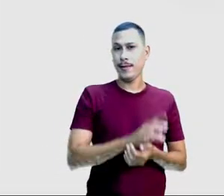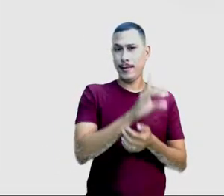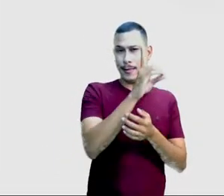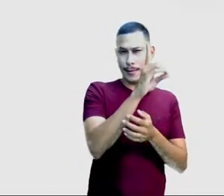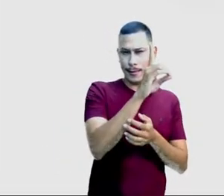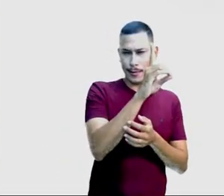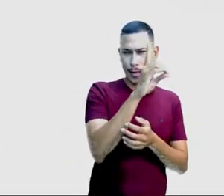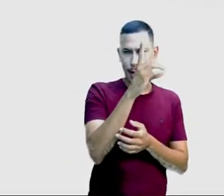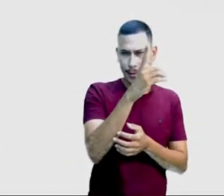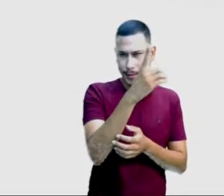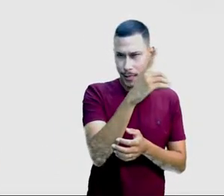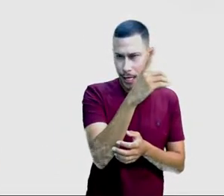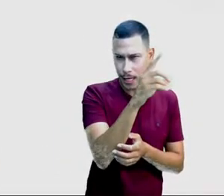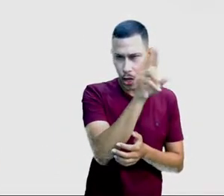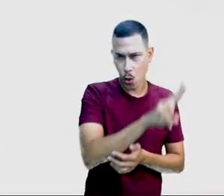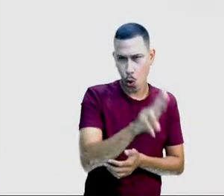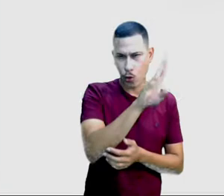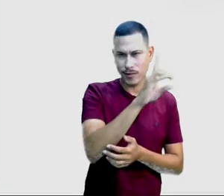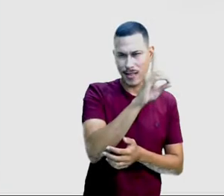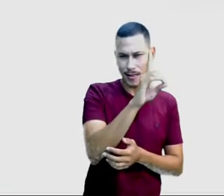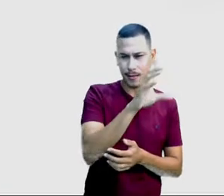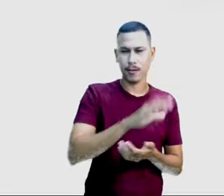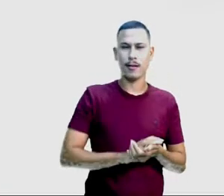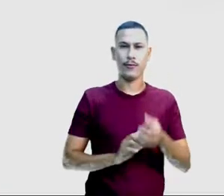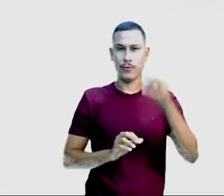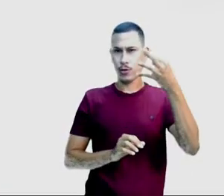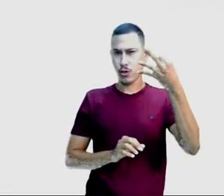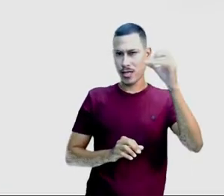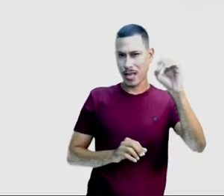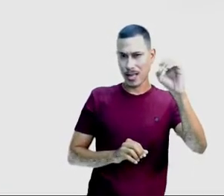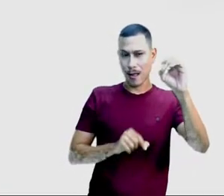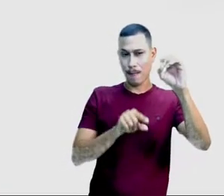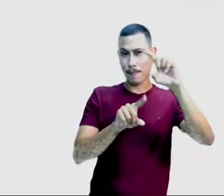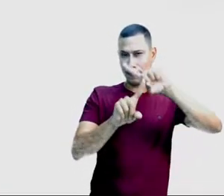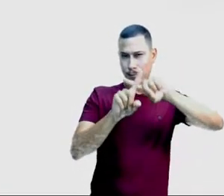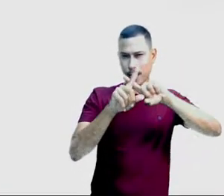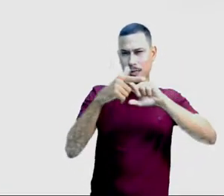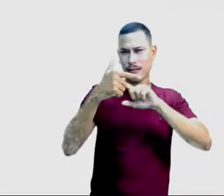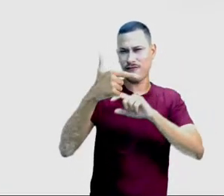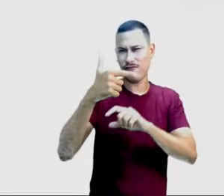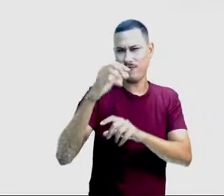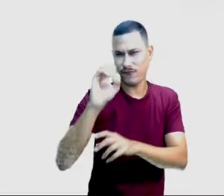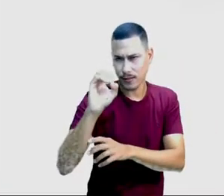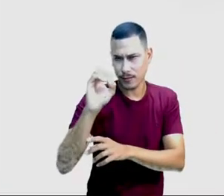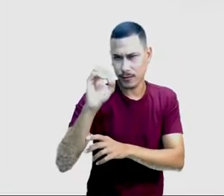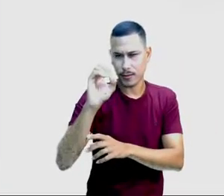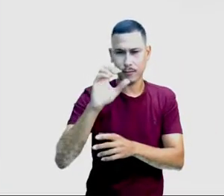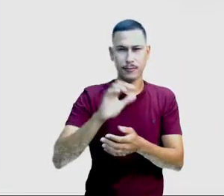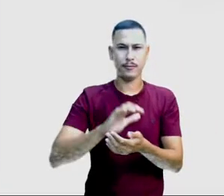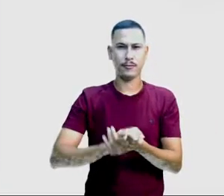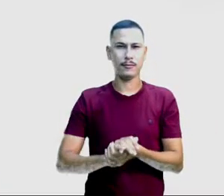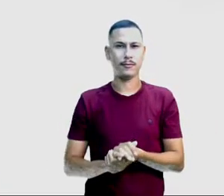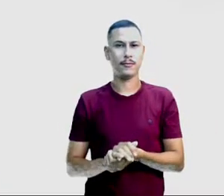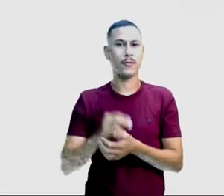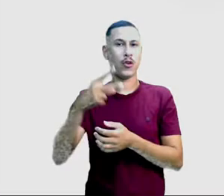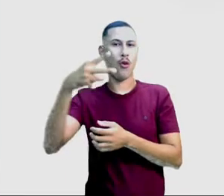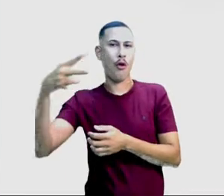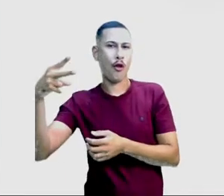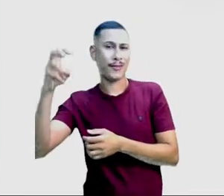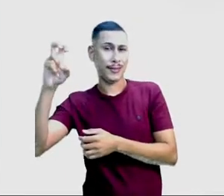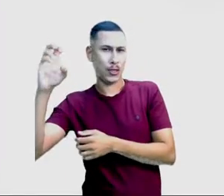dezenas, pegou 30 mais 20, que deu